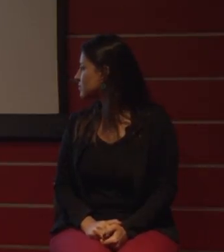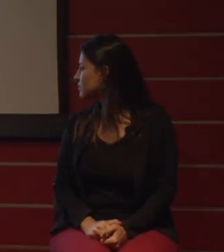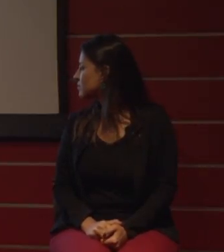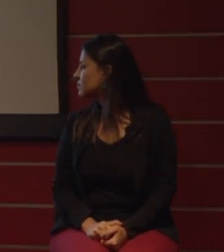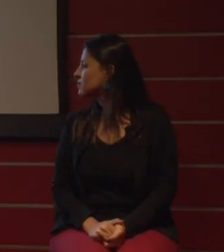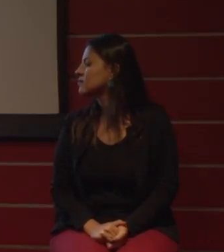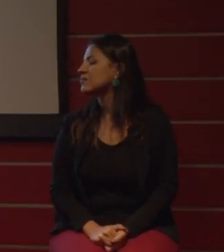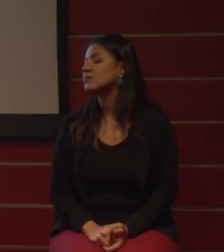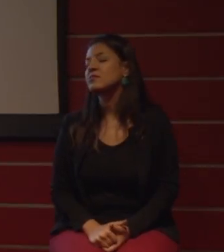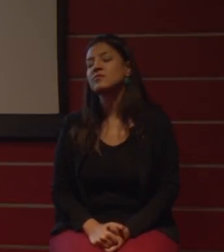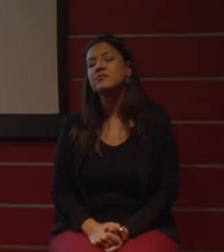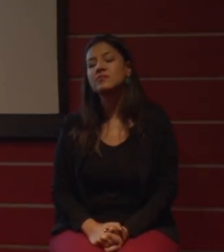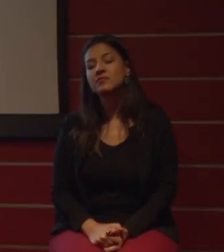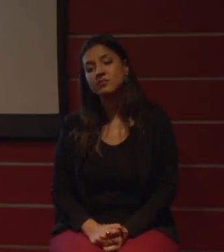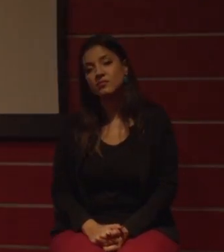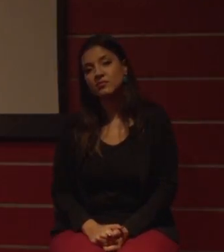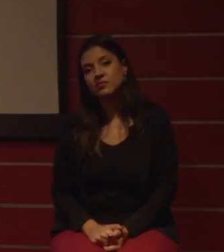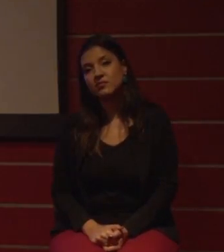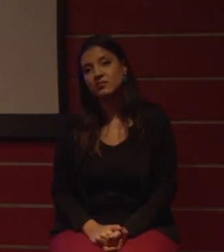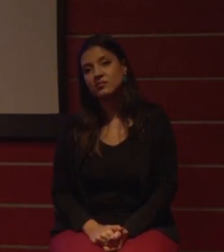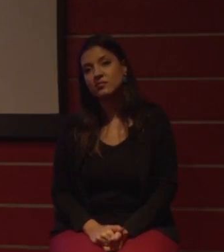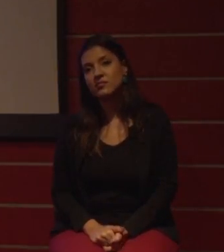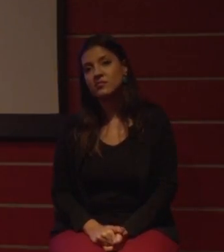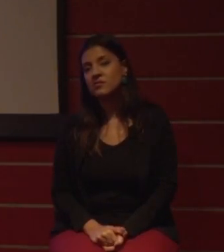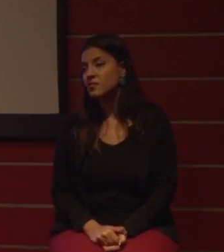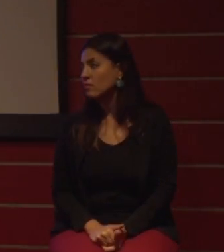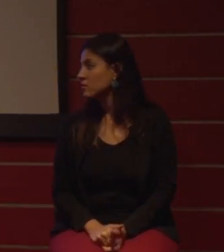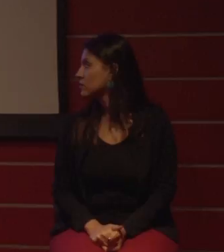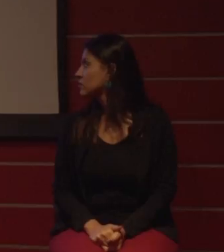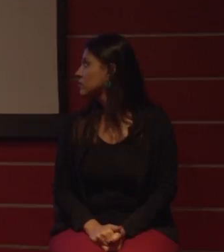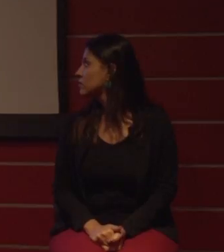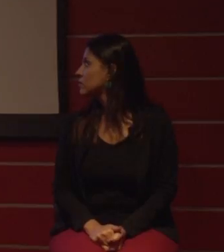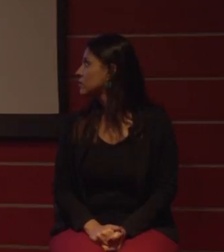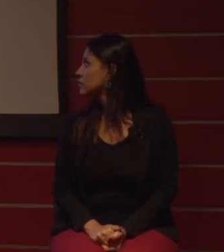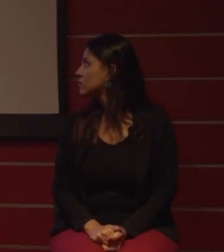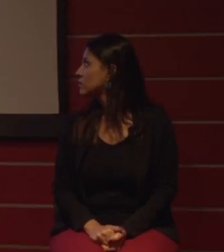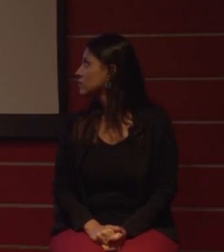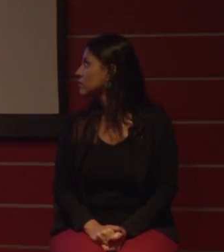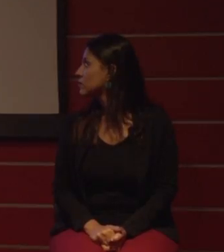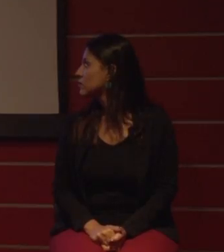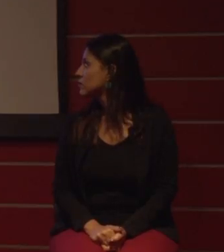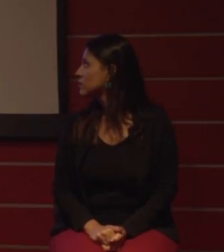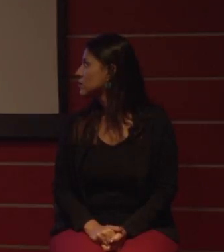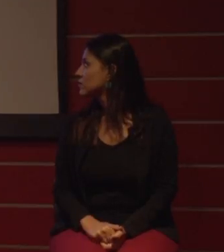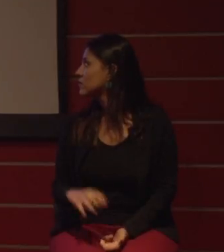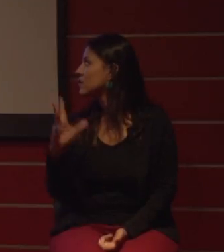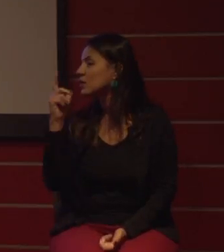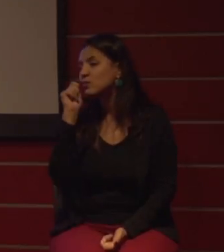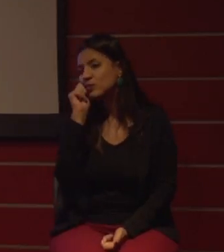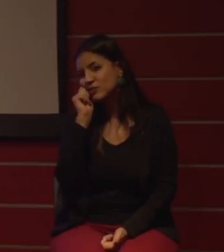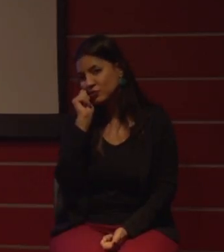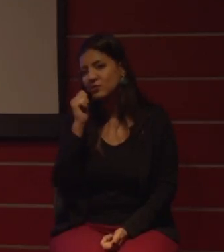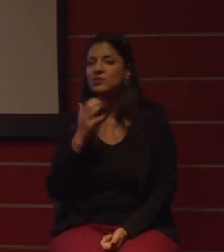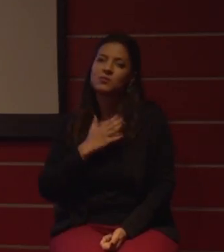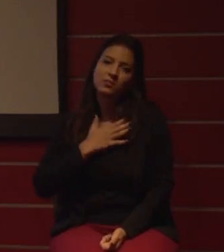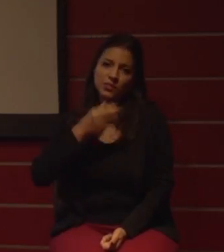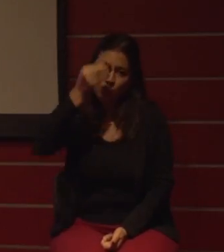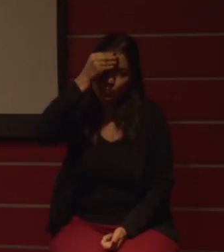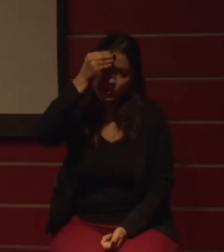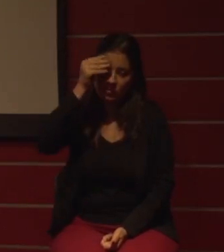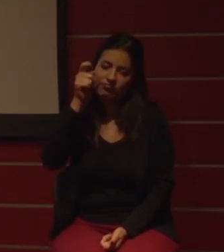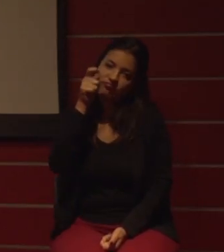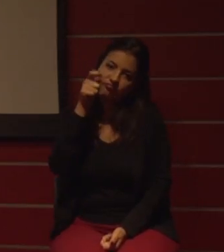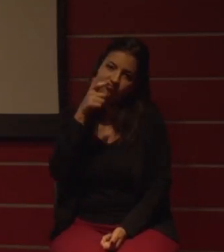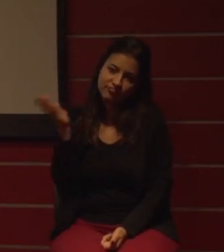né esse aqui que eu achei super bonitinho também minha sobrinha tem meus sobrinhos tem assistido que é a